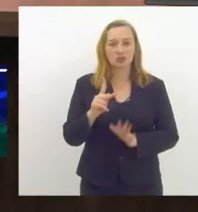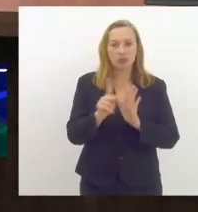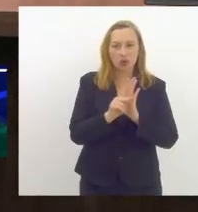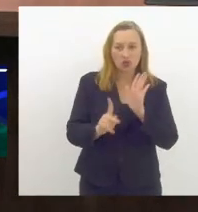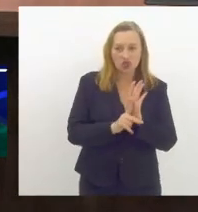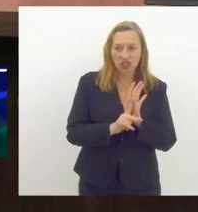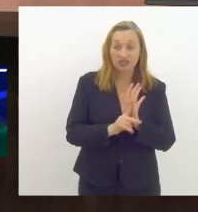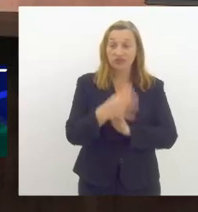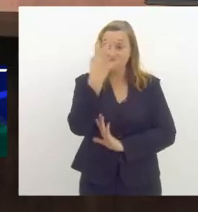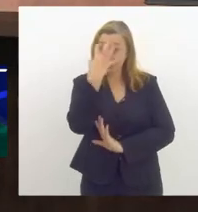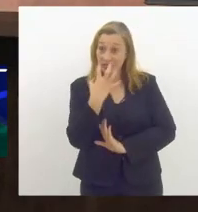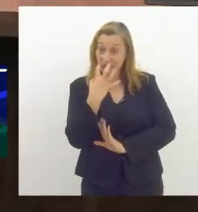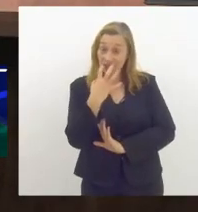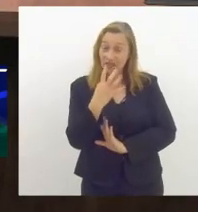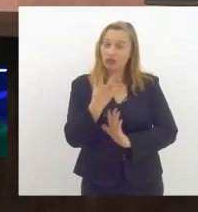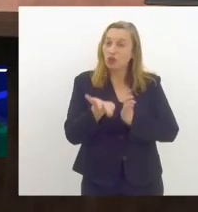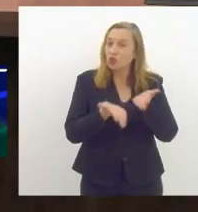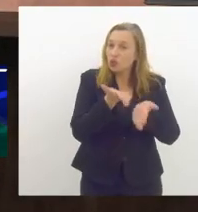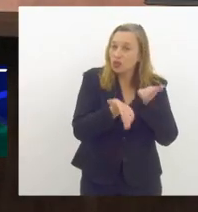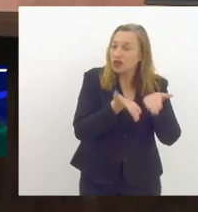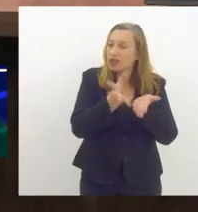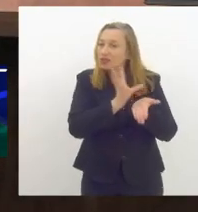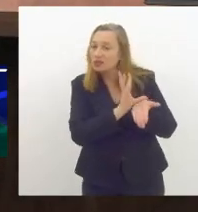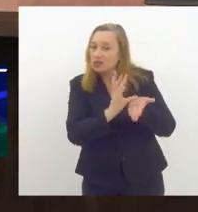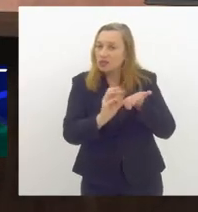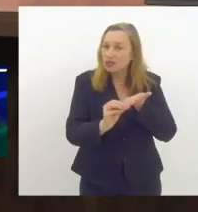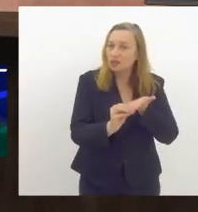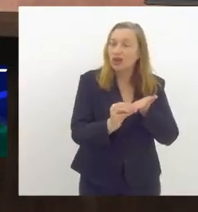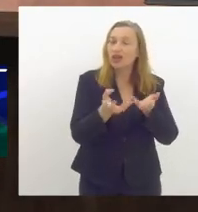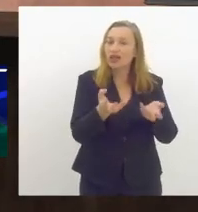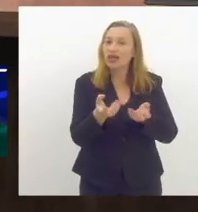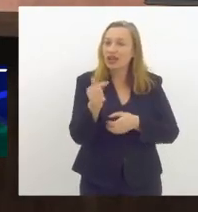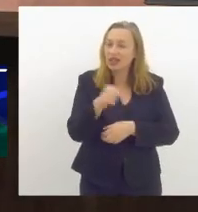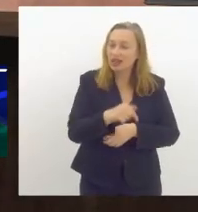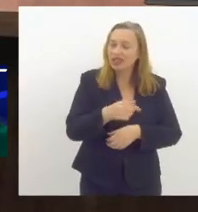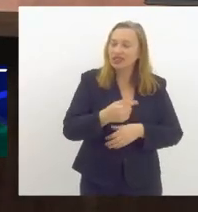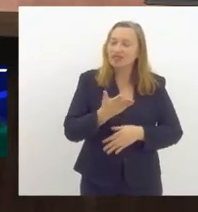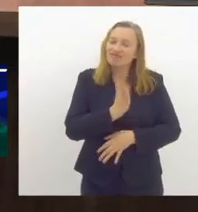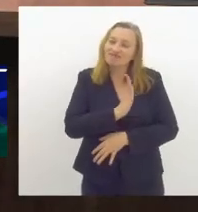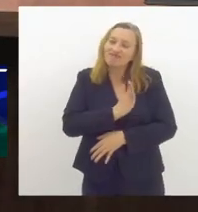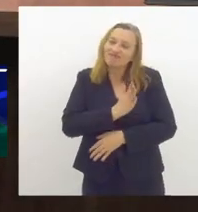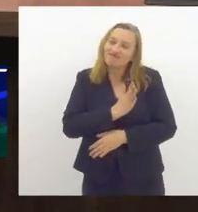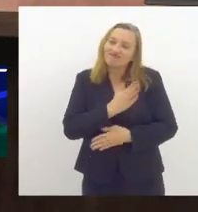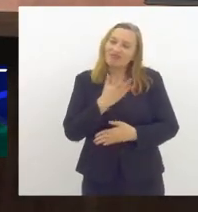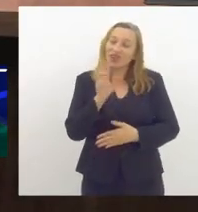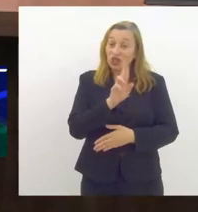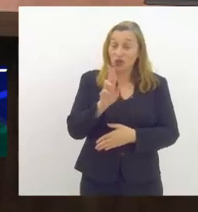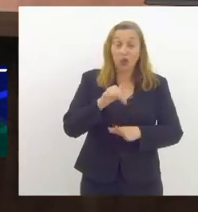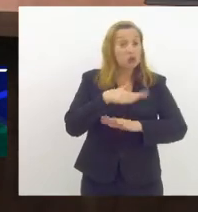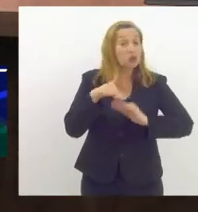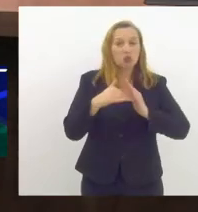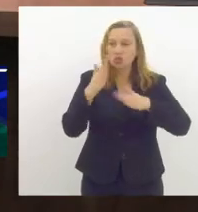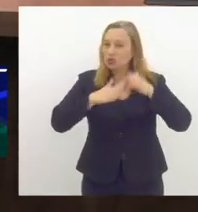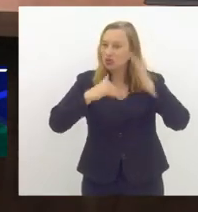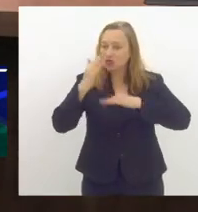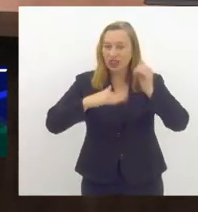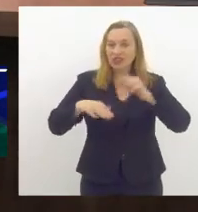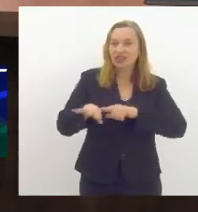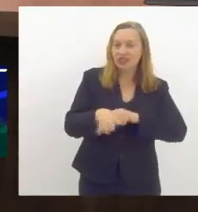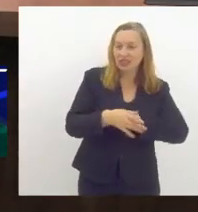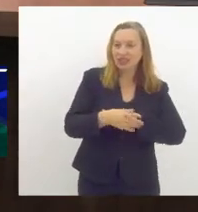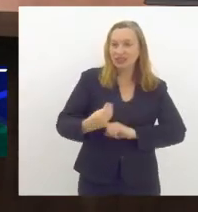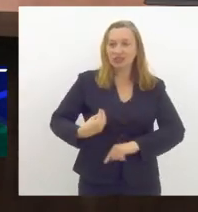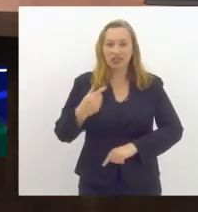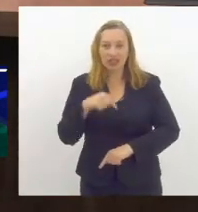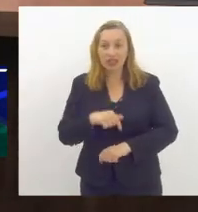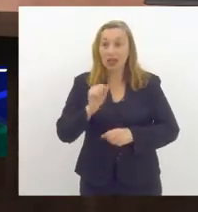da celeridade com que ele foi trazido à pauta e quero Aqui do fundo do meu coração em nome dos diretores profissionais taxistas aqui